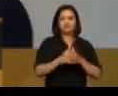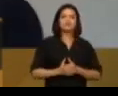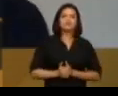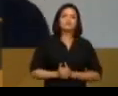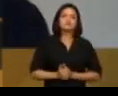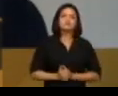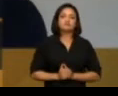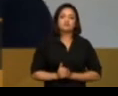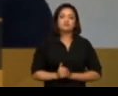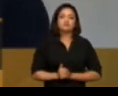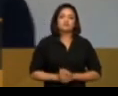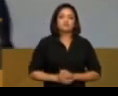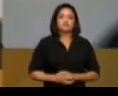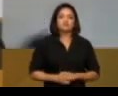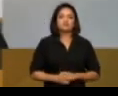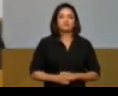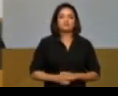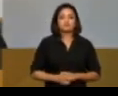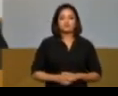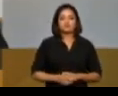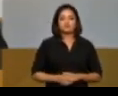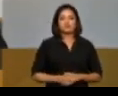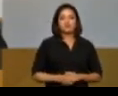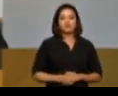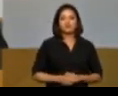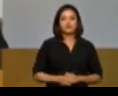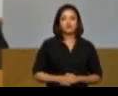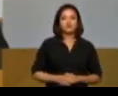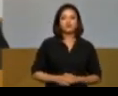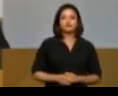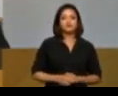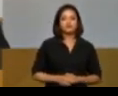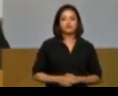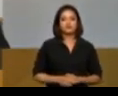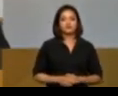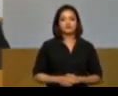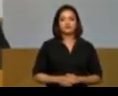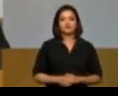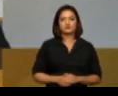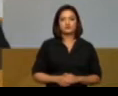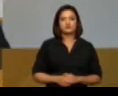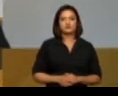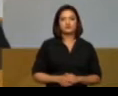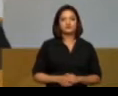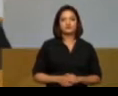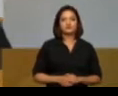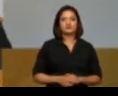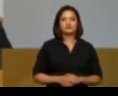Aí, eminentes pares, se vossas excelências me permitirem a ousadia,